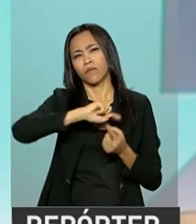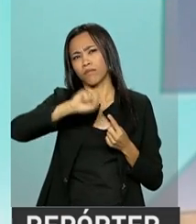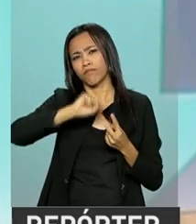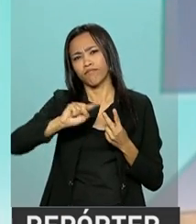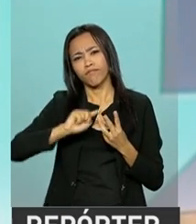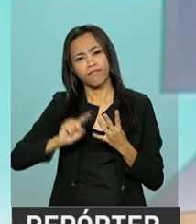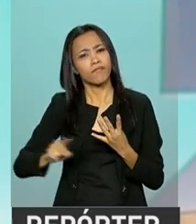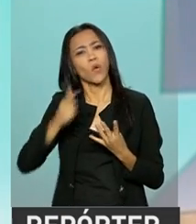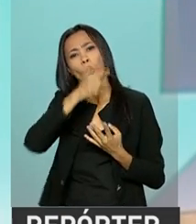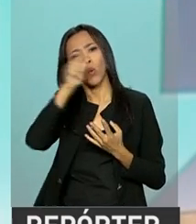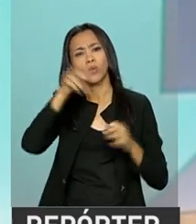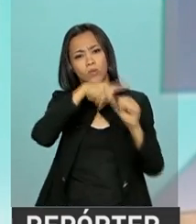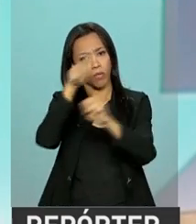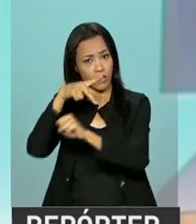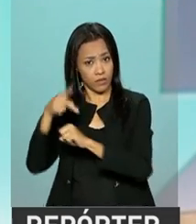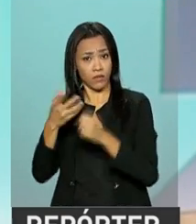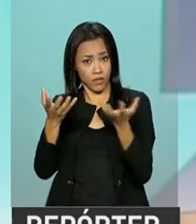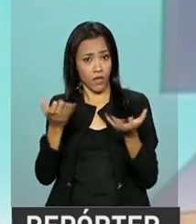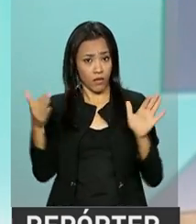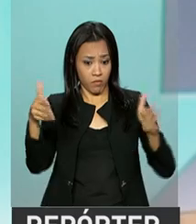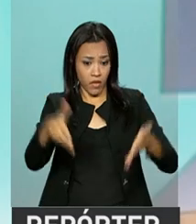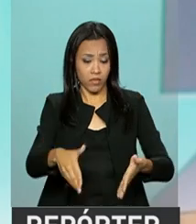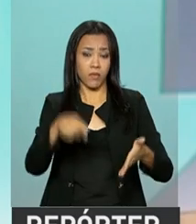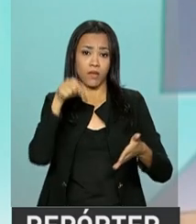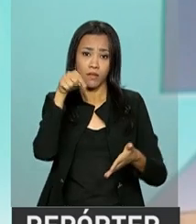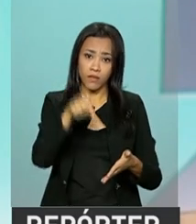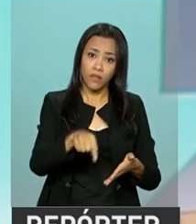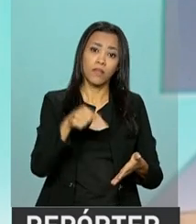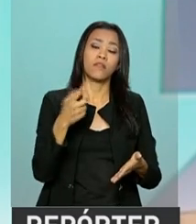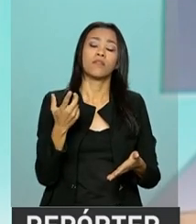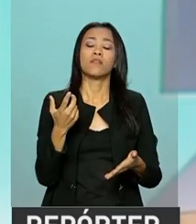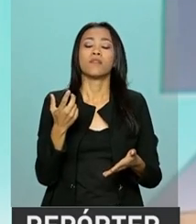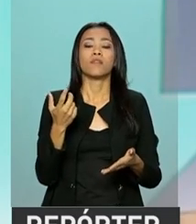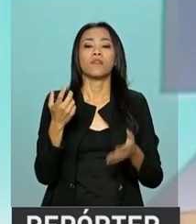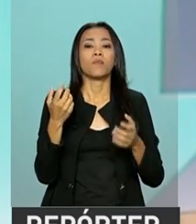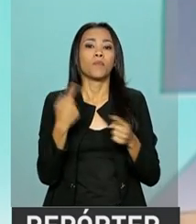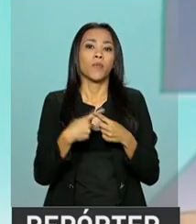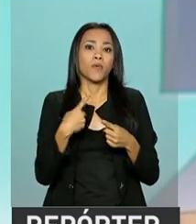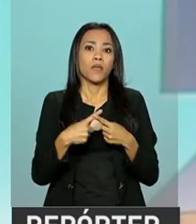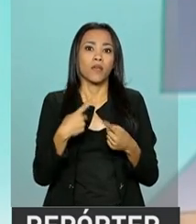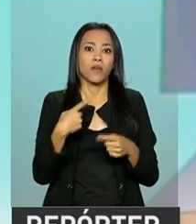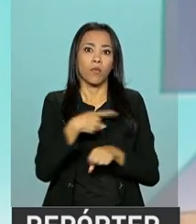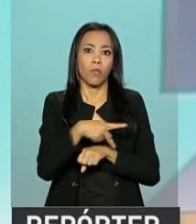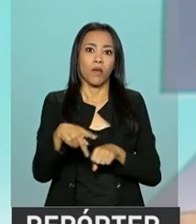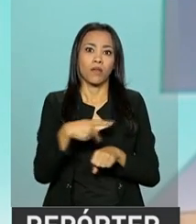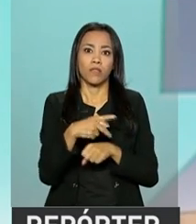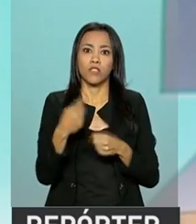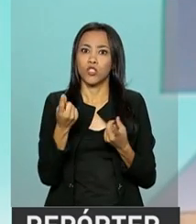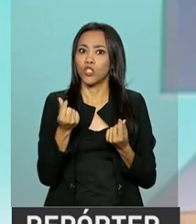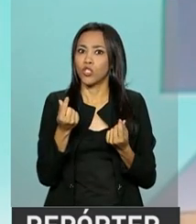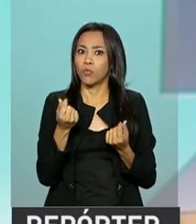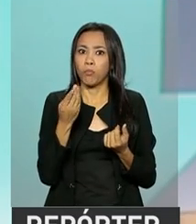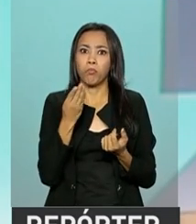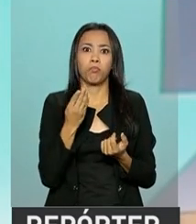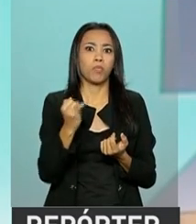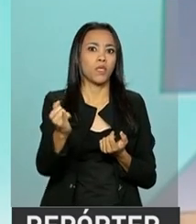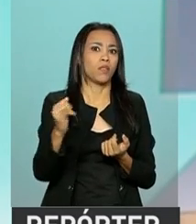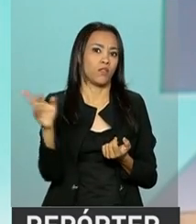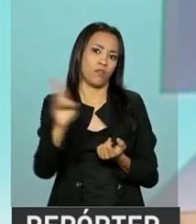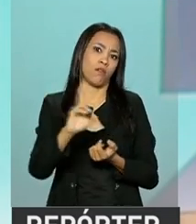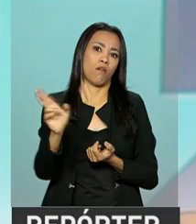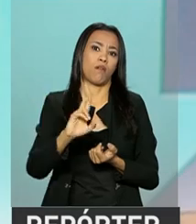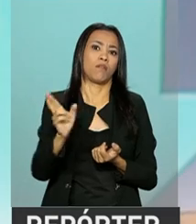de países outros que querem participar dessa retomada porque afinal o país investiu bilhões de reais na